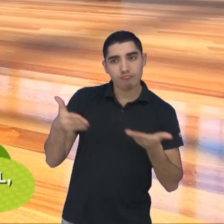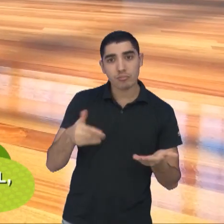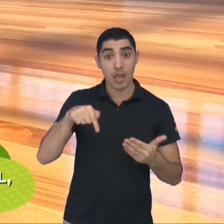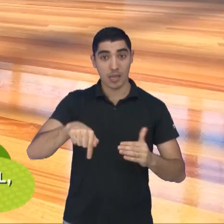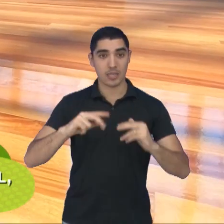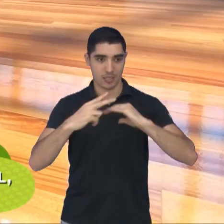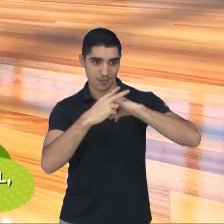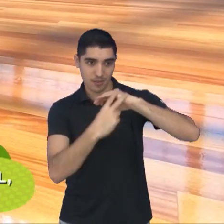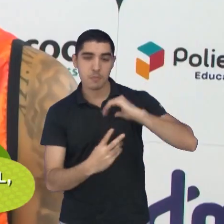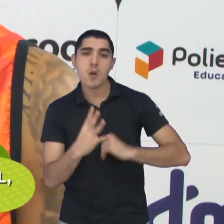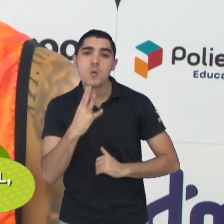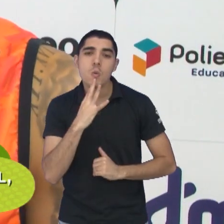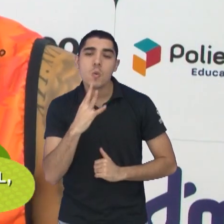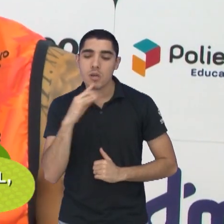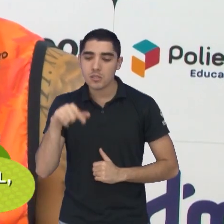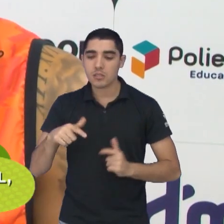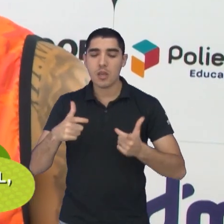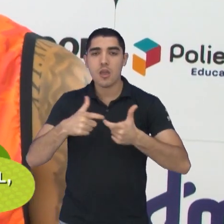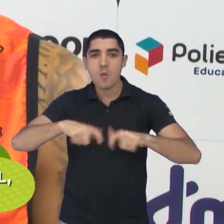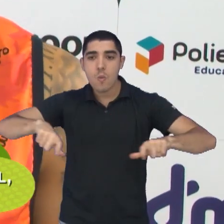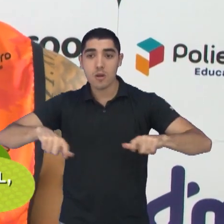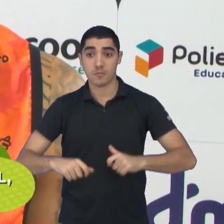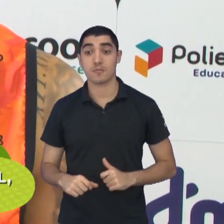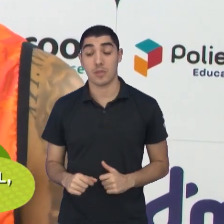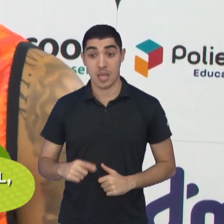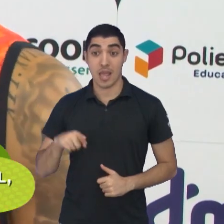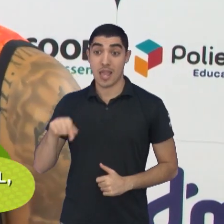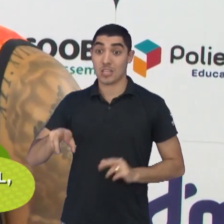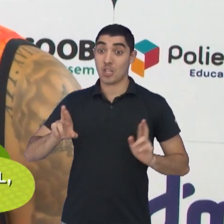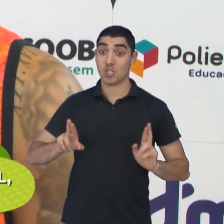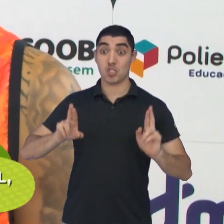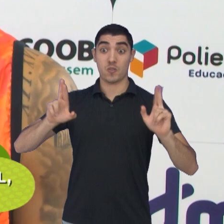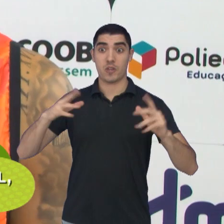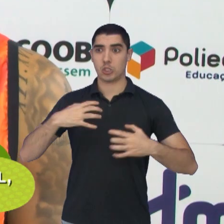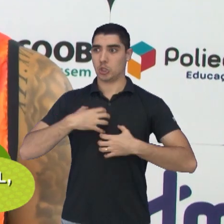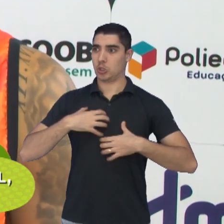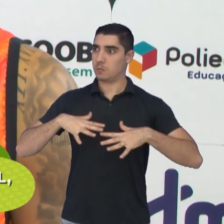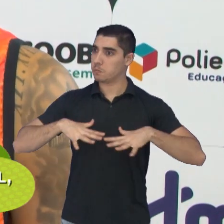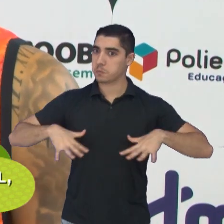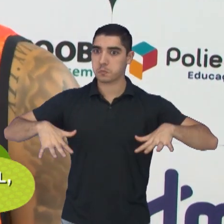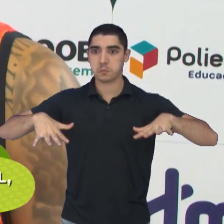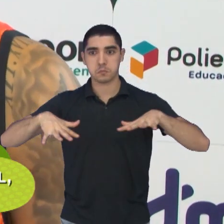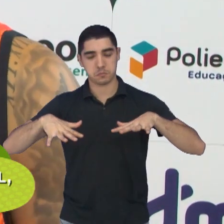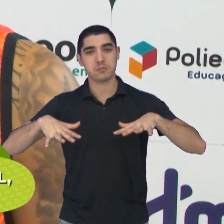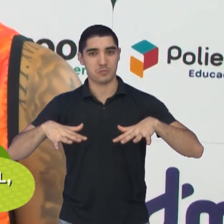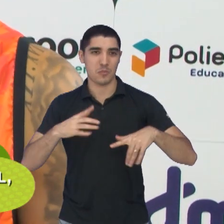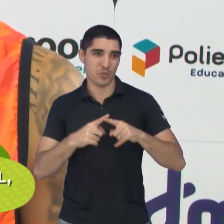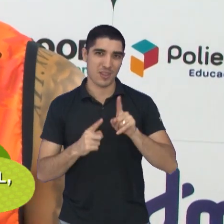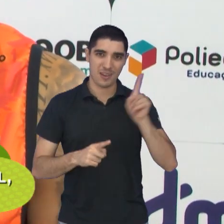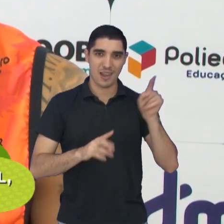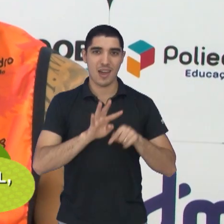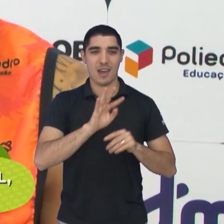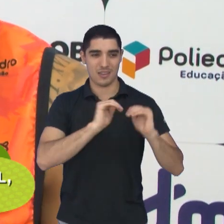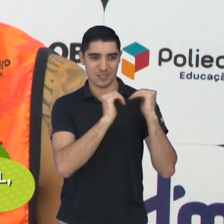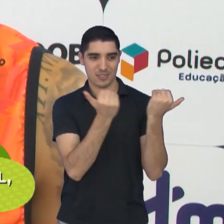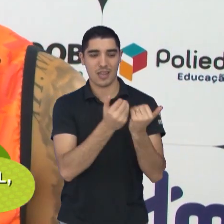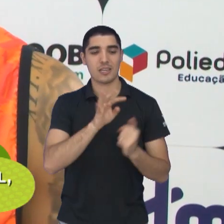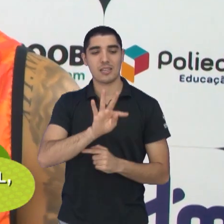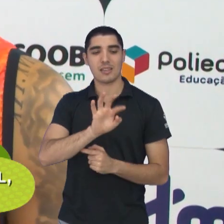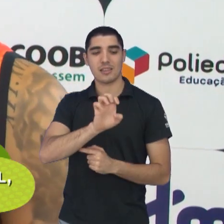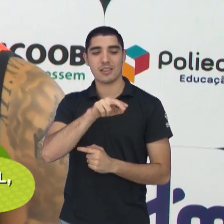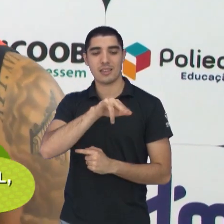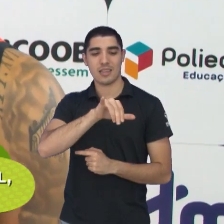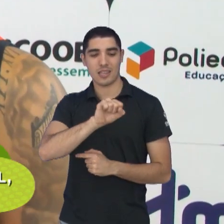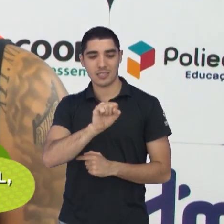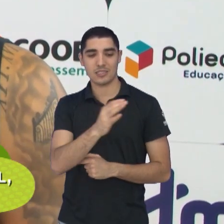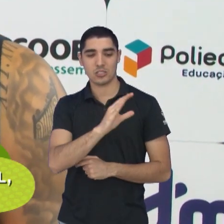reconhecimento de quadra. É um ambiente muito diferente do que a gente vem acostumado a ter no tênis. questão de estrutura, a gente sabe que essa arena aqui é uma